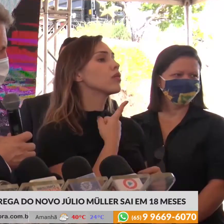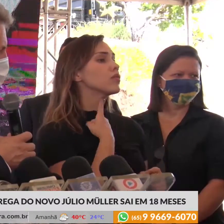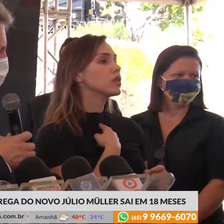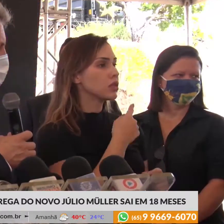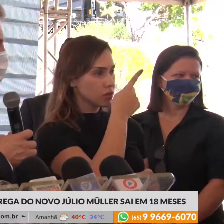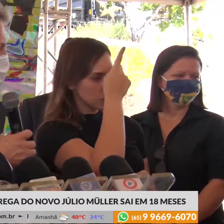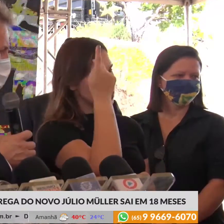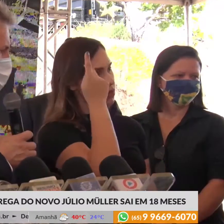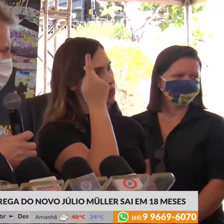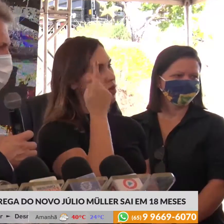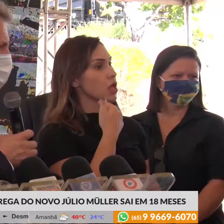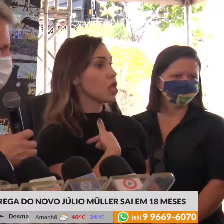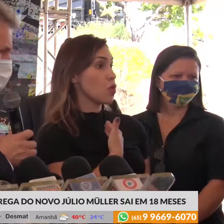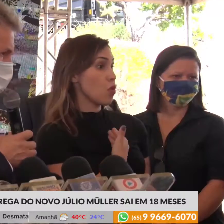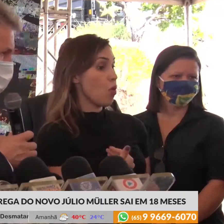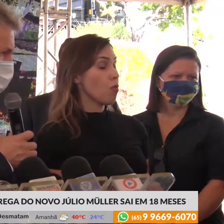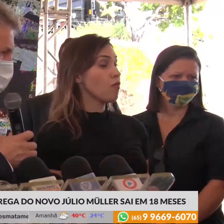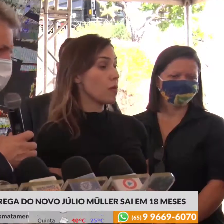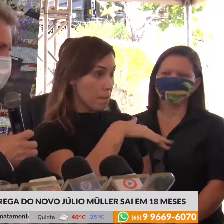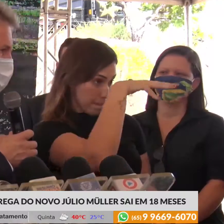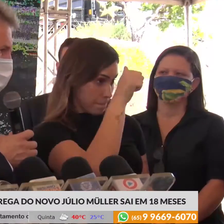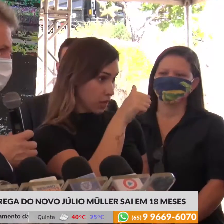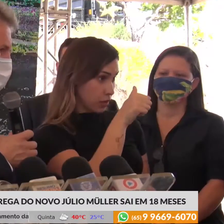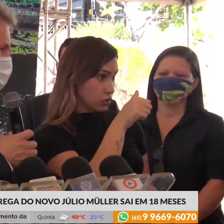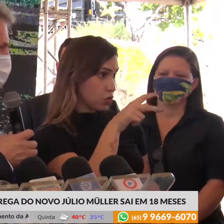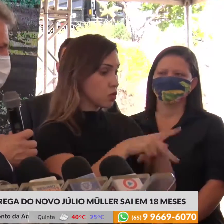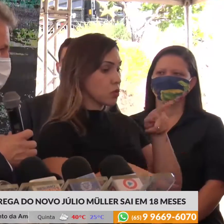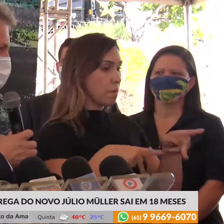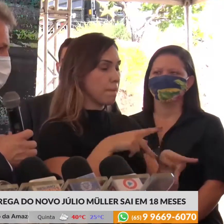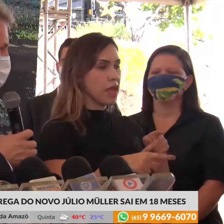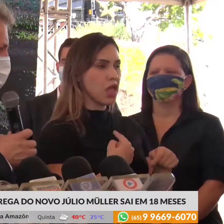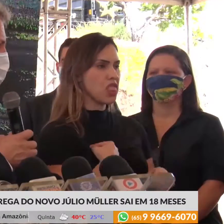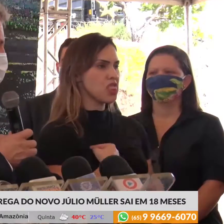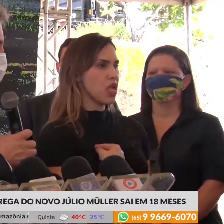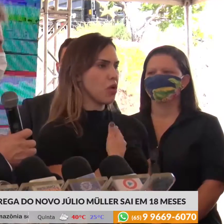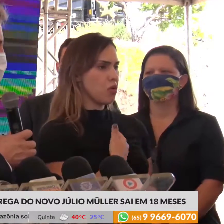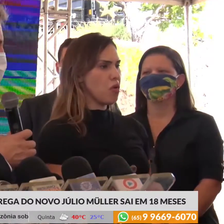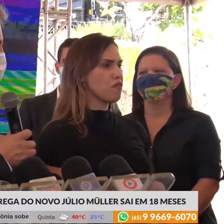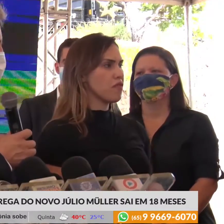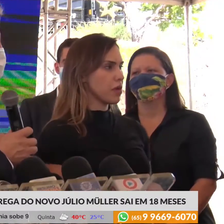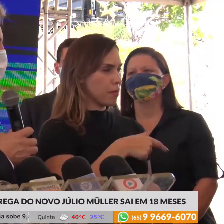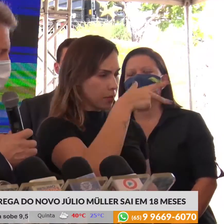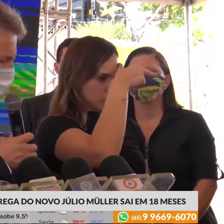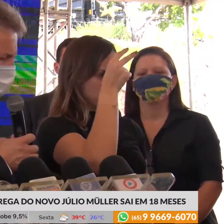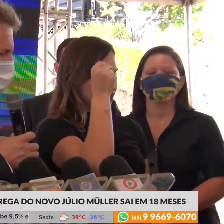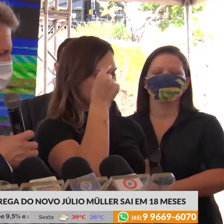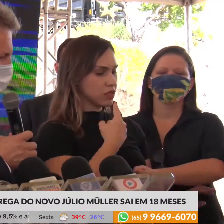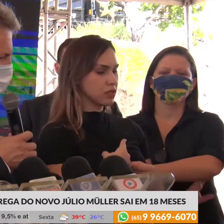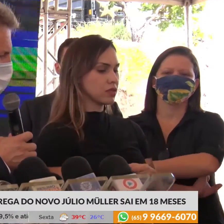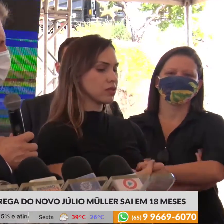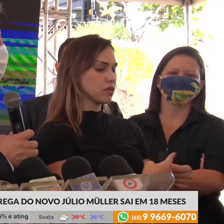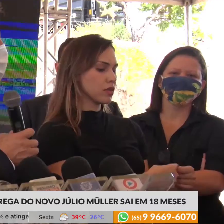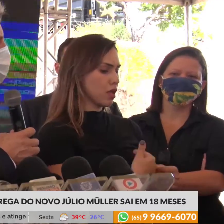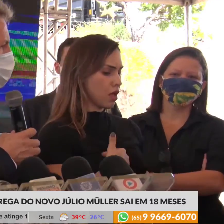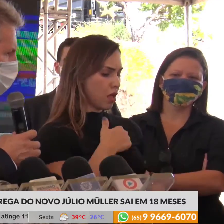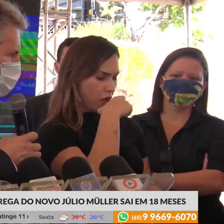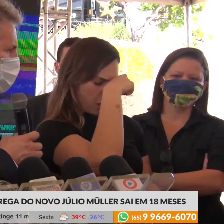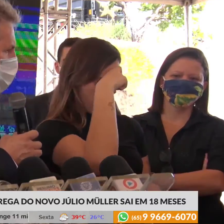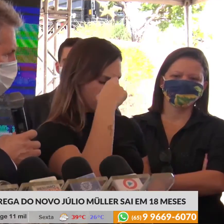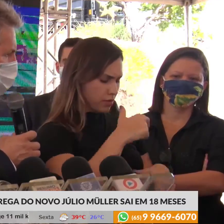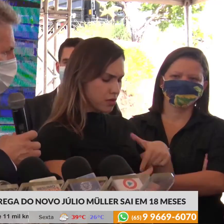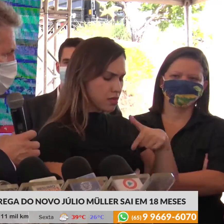segundo lugar. Eu governo para os mato-grossenses, eu não governo para os prefeitos de nenhuma cidade. Então eu vou trabalhar